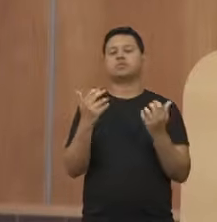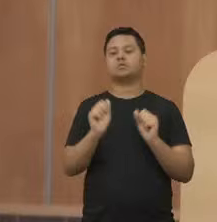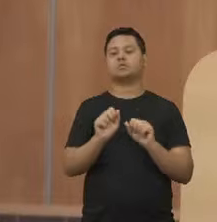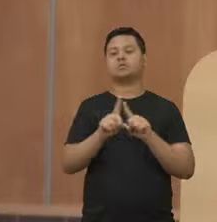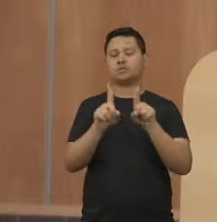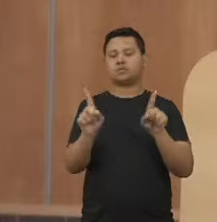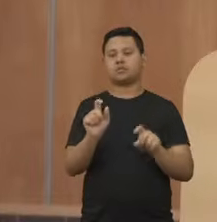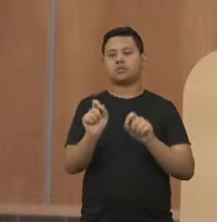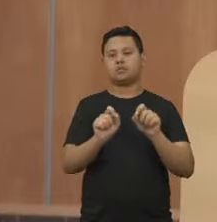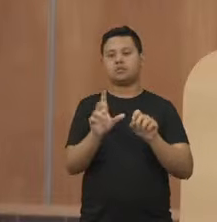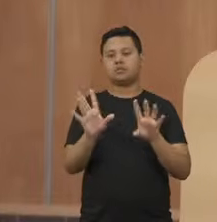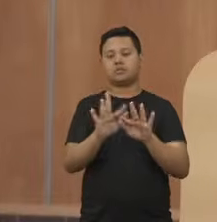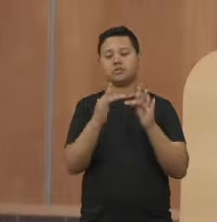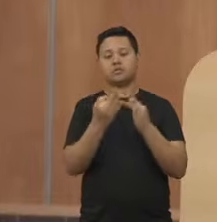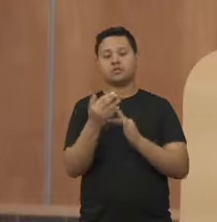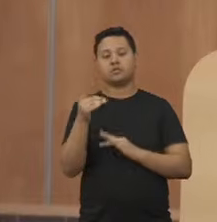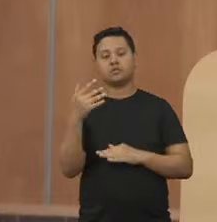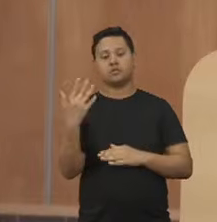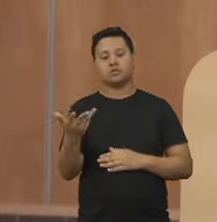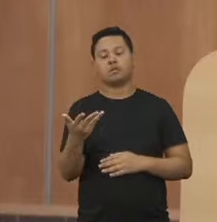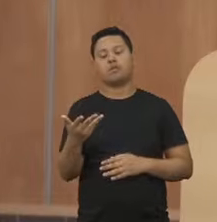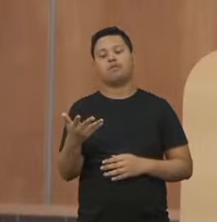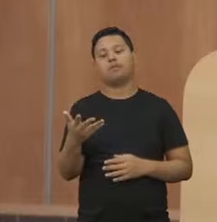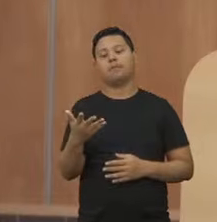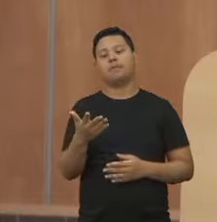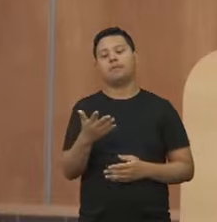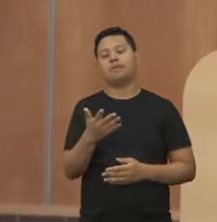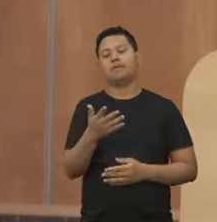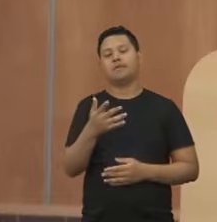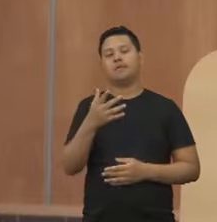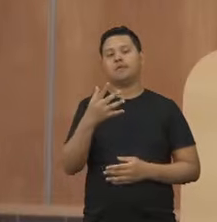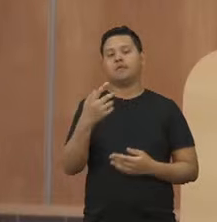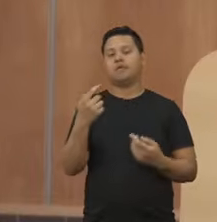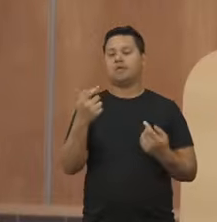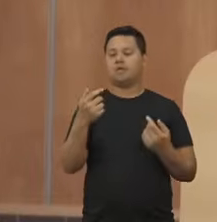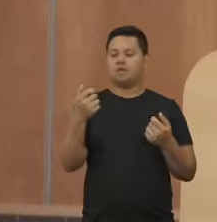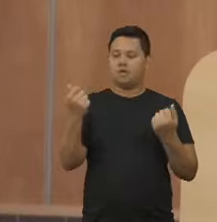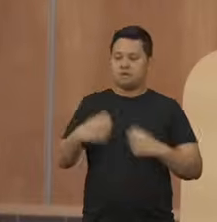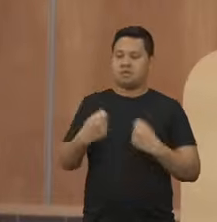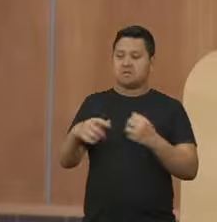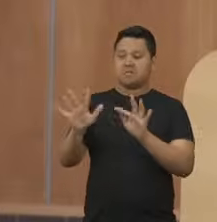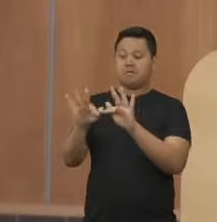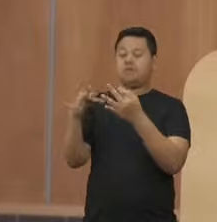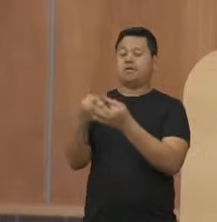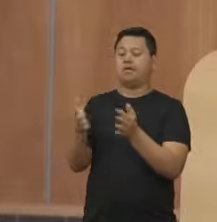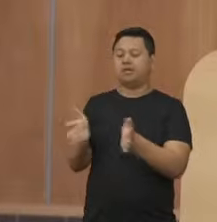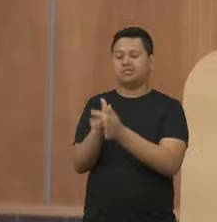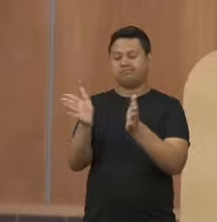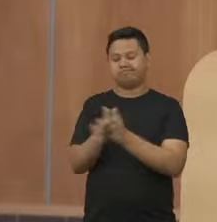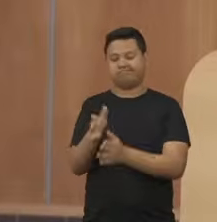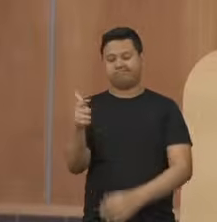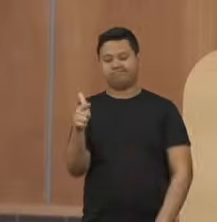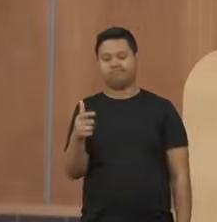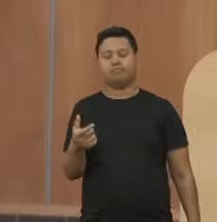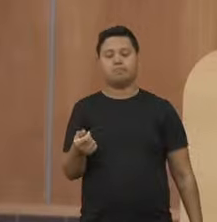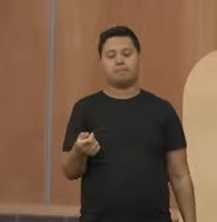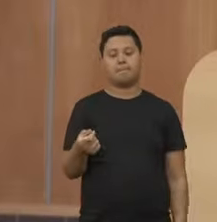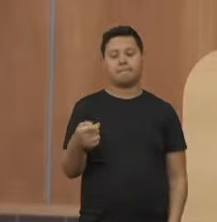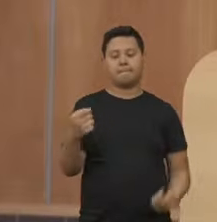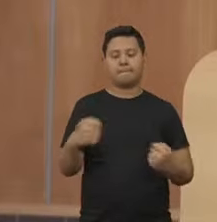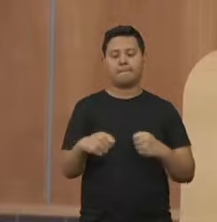mas justamente famílias que são carentes, famílias que realmente estão precisando, que não tenham condições. Então, é uma